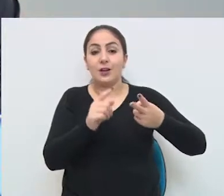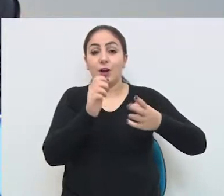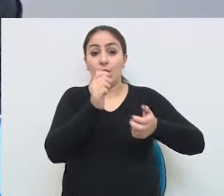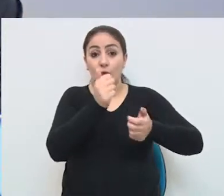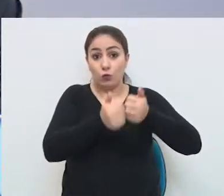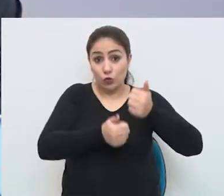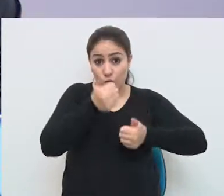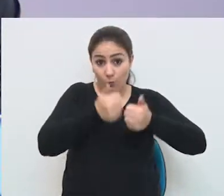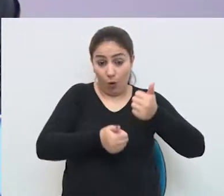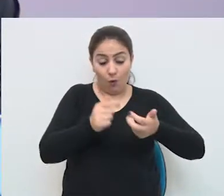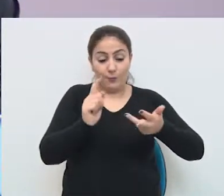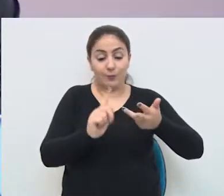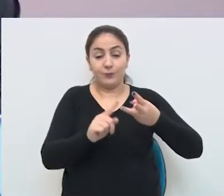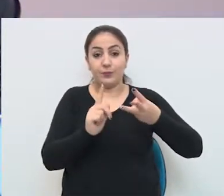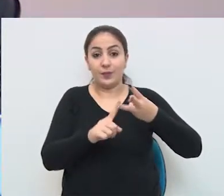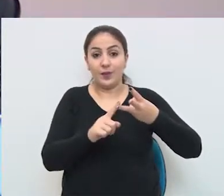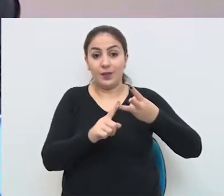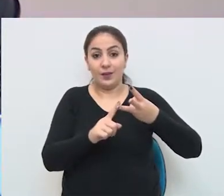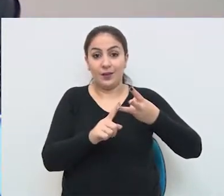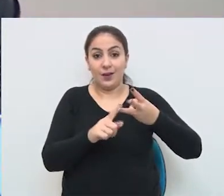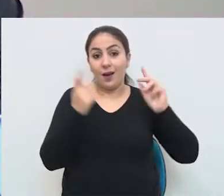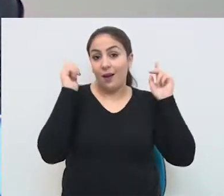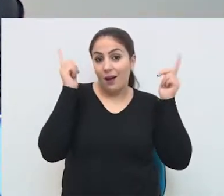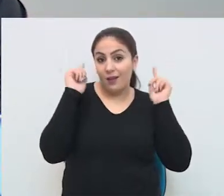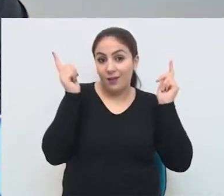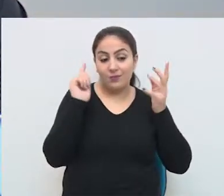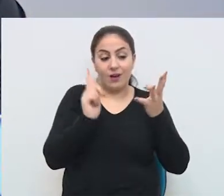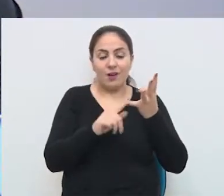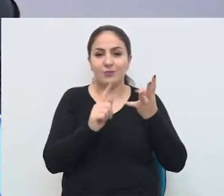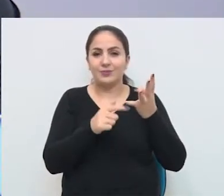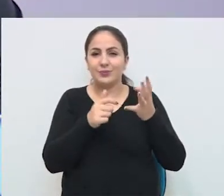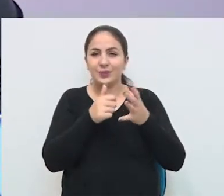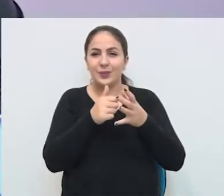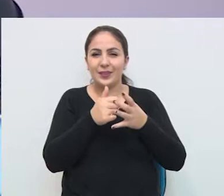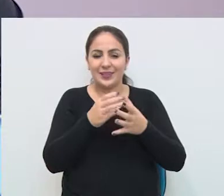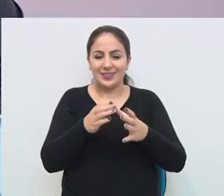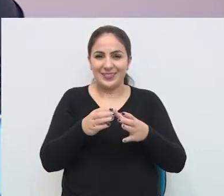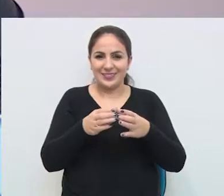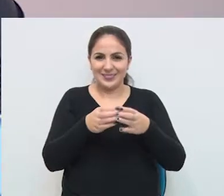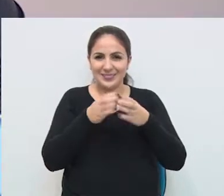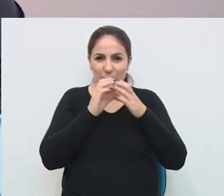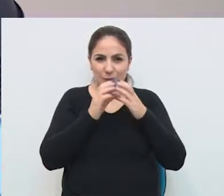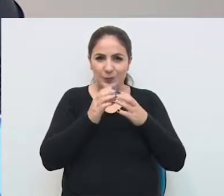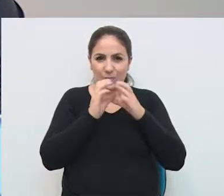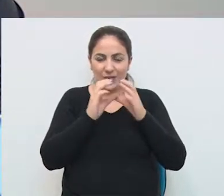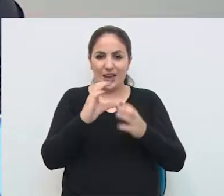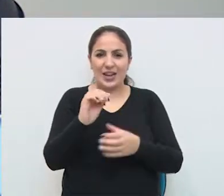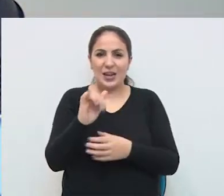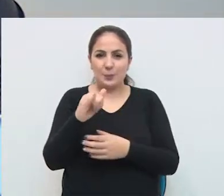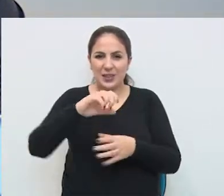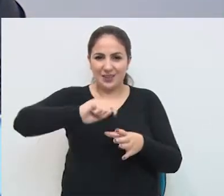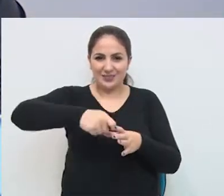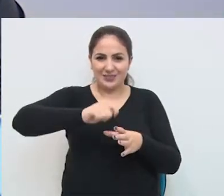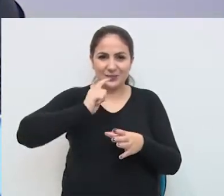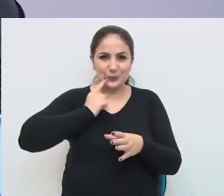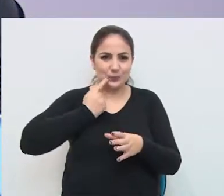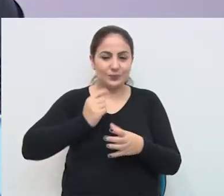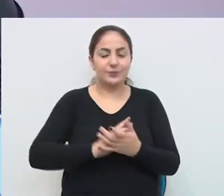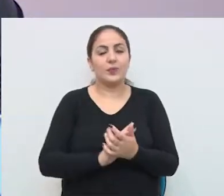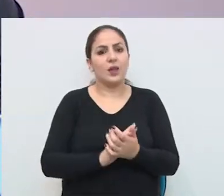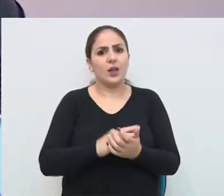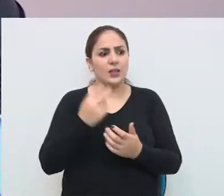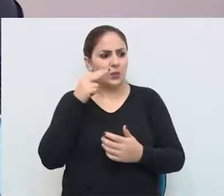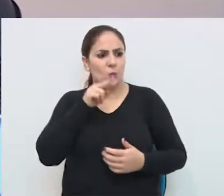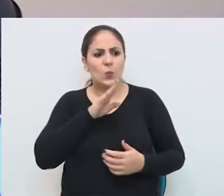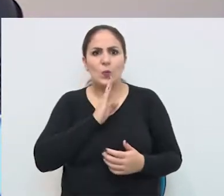carnaval, né? Caipirinha. Então, eles não têm uma visão do todo da diversidade que a